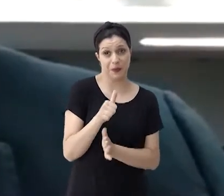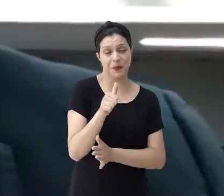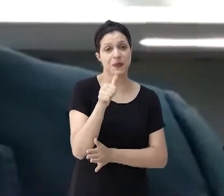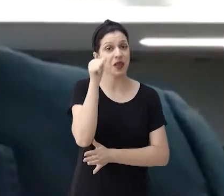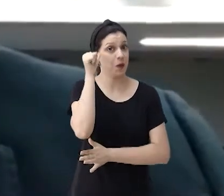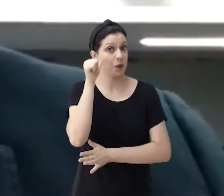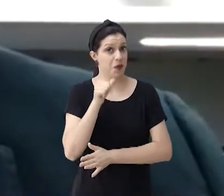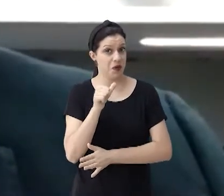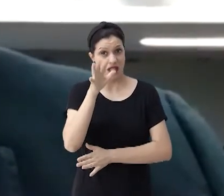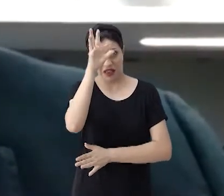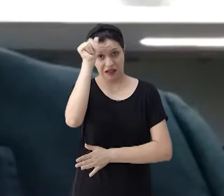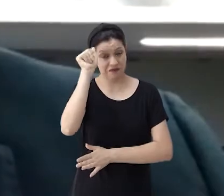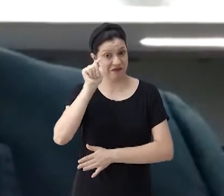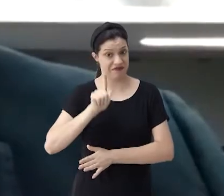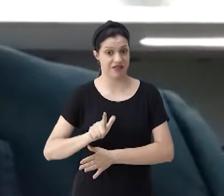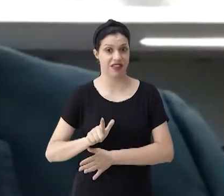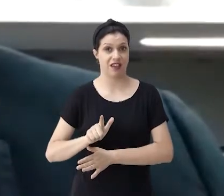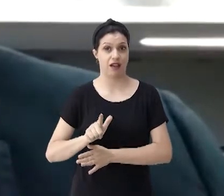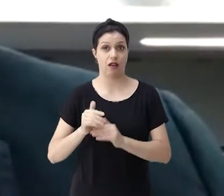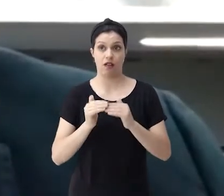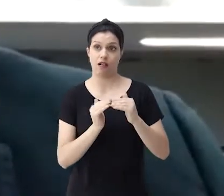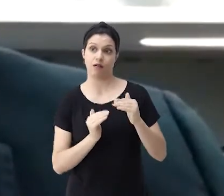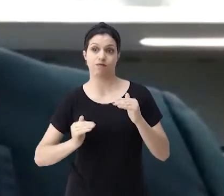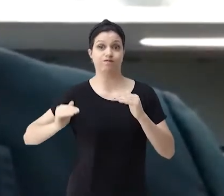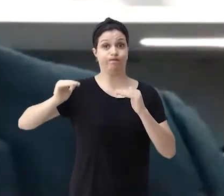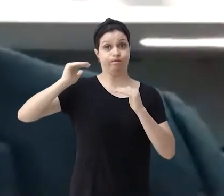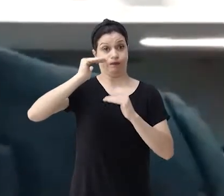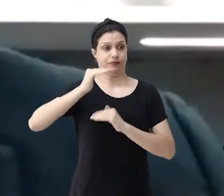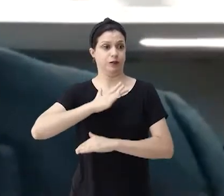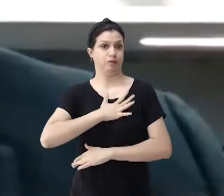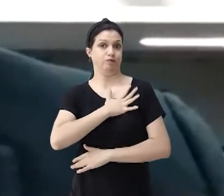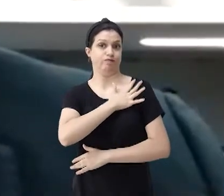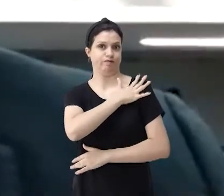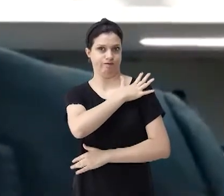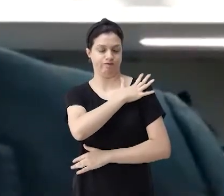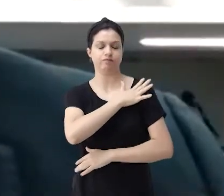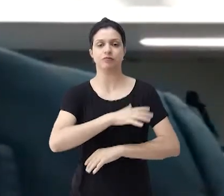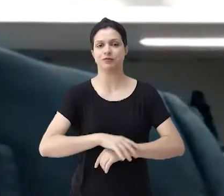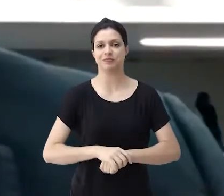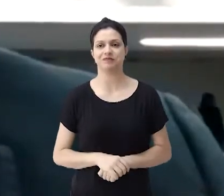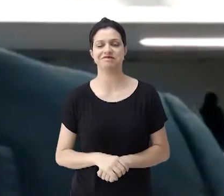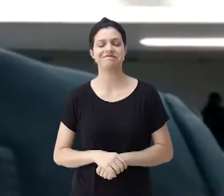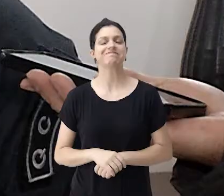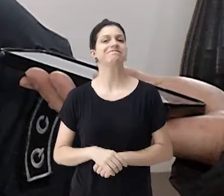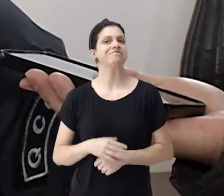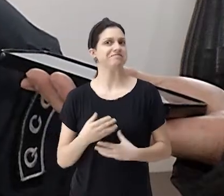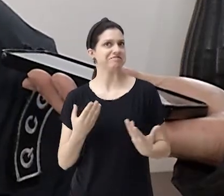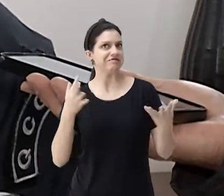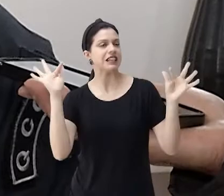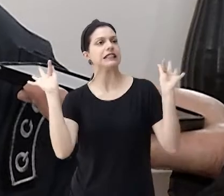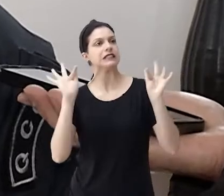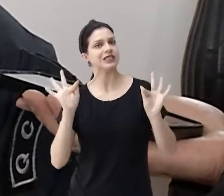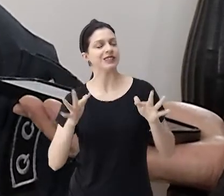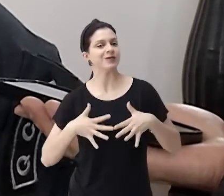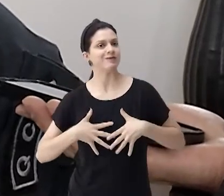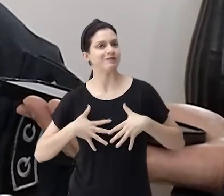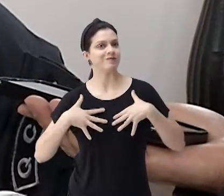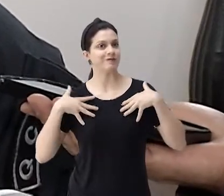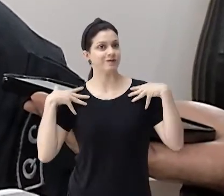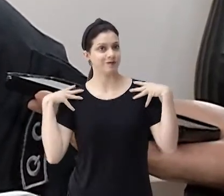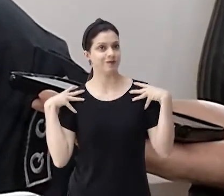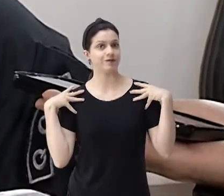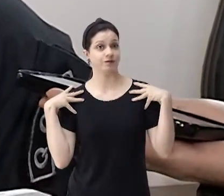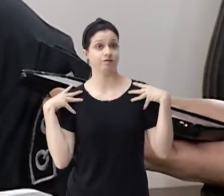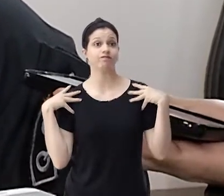mulher no Mato Grosso do Sul a ascender ao posto máximo da nossa instituição. Olha, é uma alegria muito